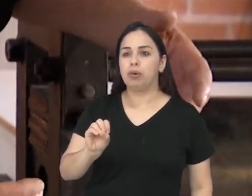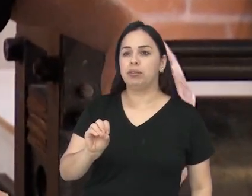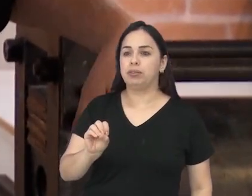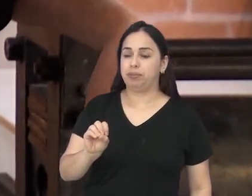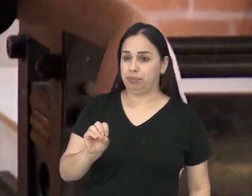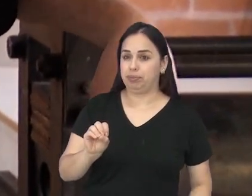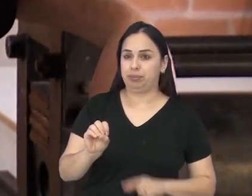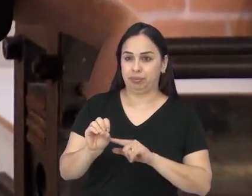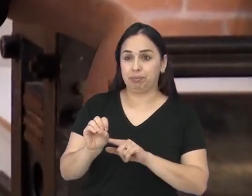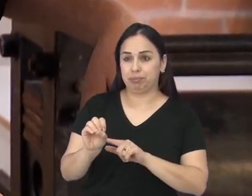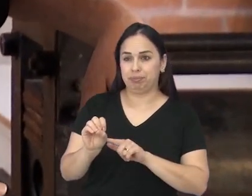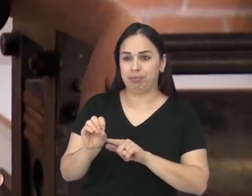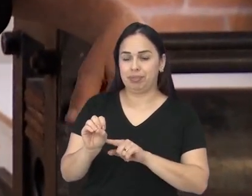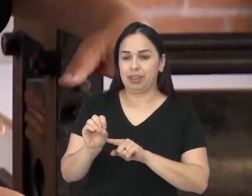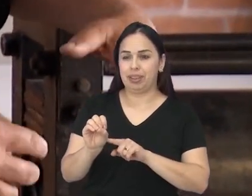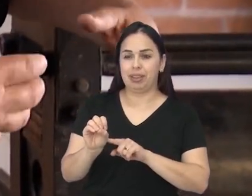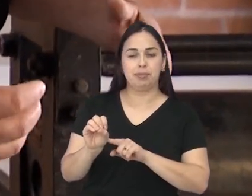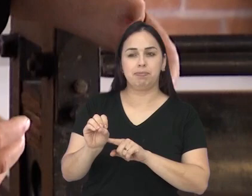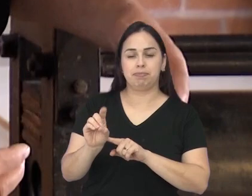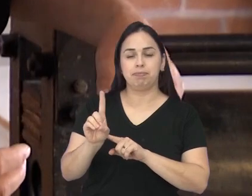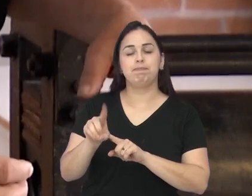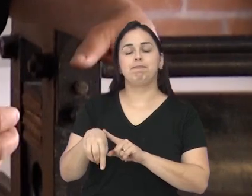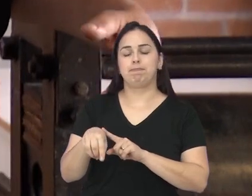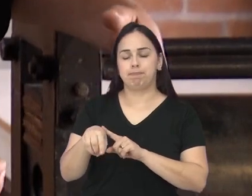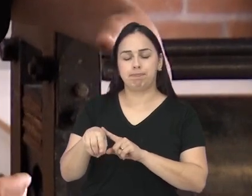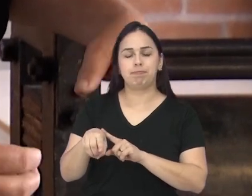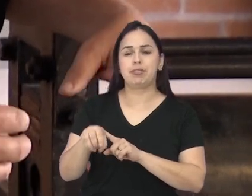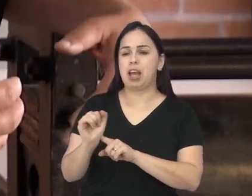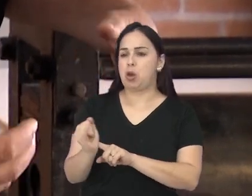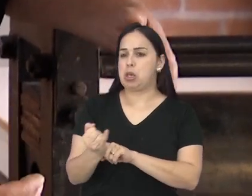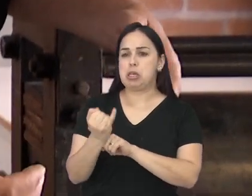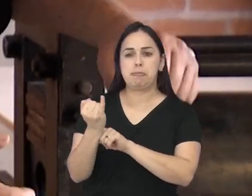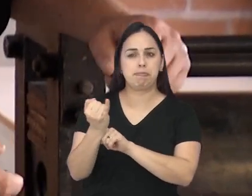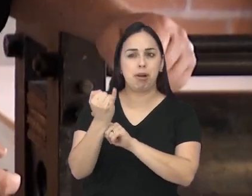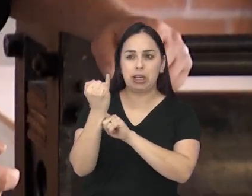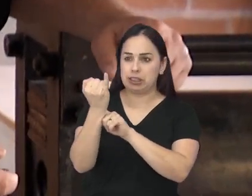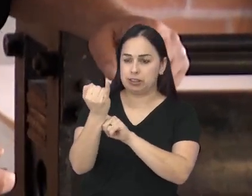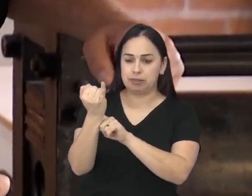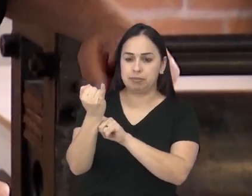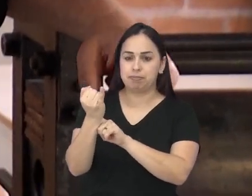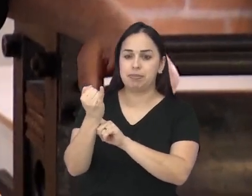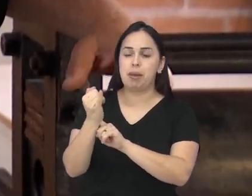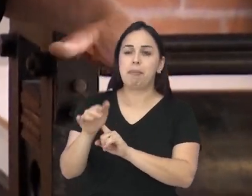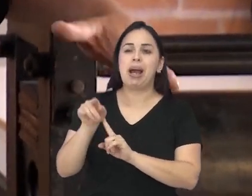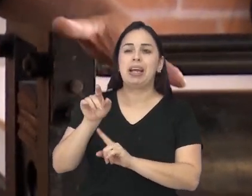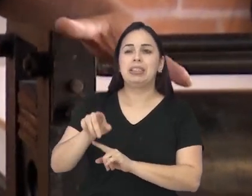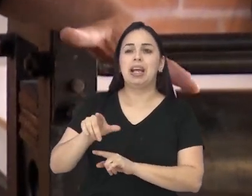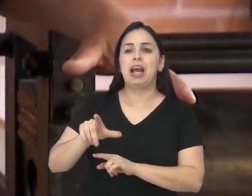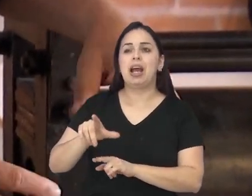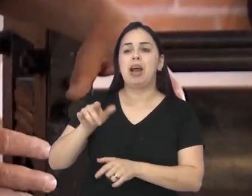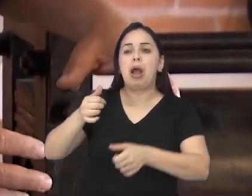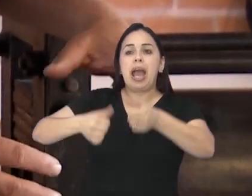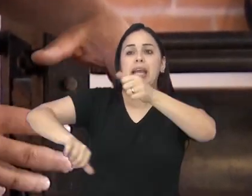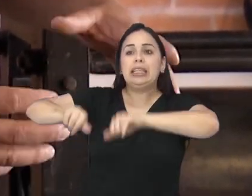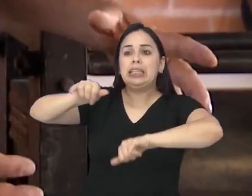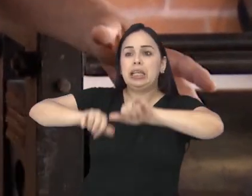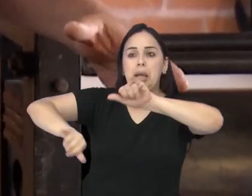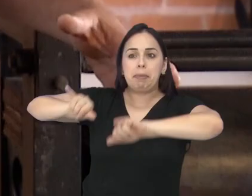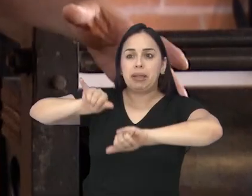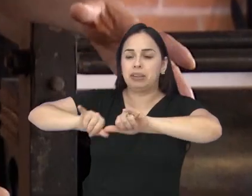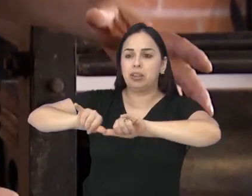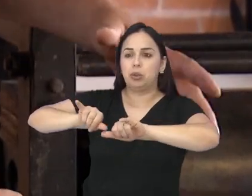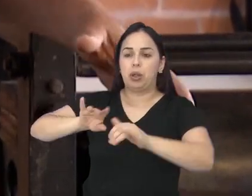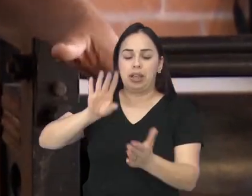Então, ela é realmente de uma importância substancial. Só que ela é um processo químico, ela não é um